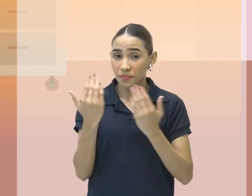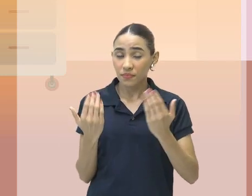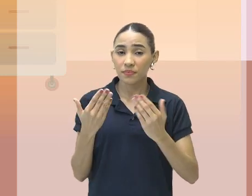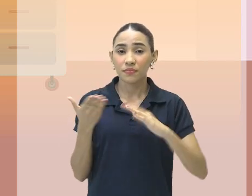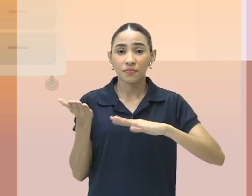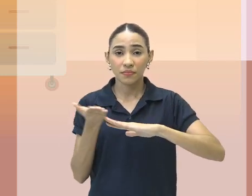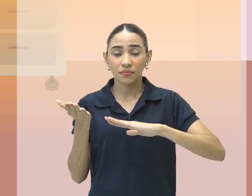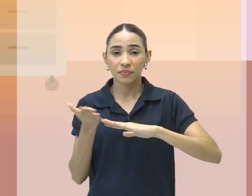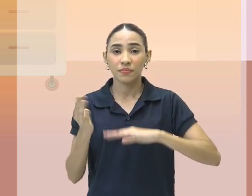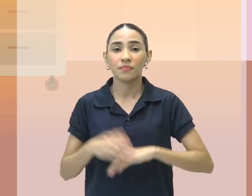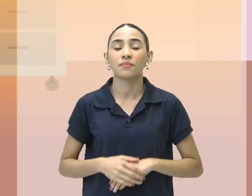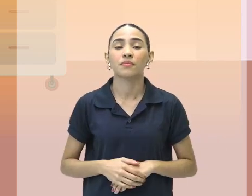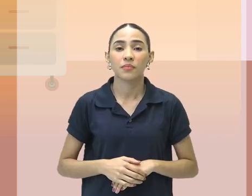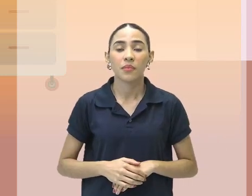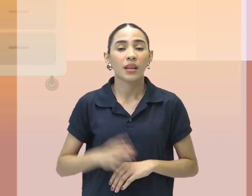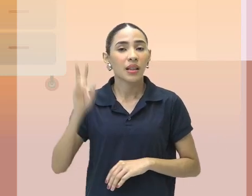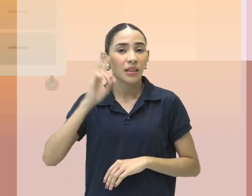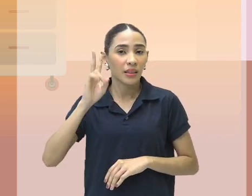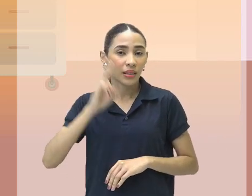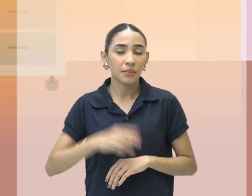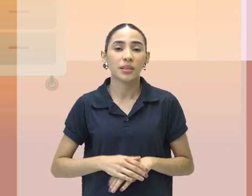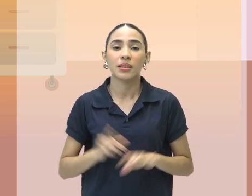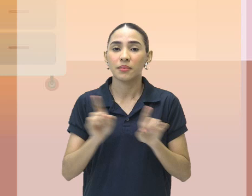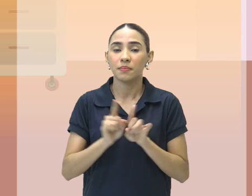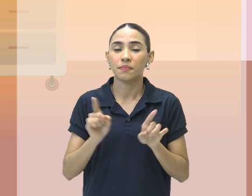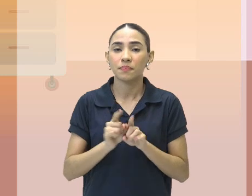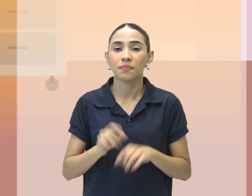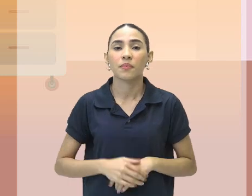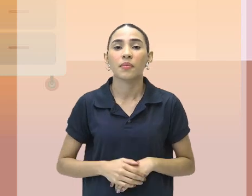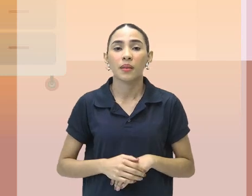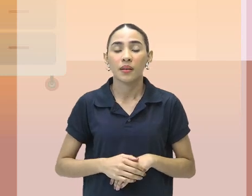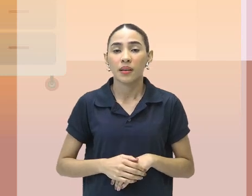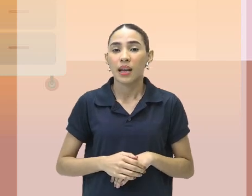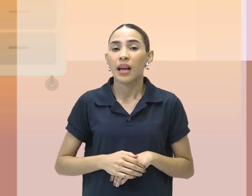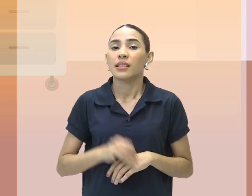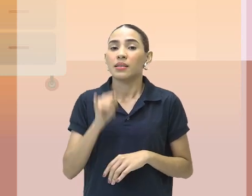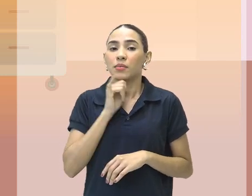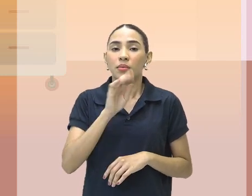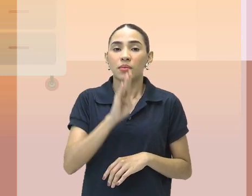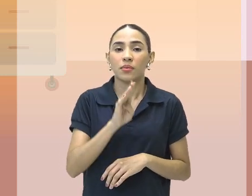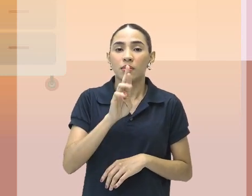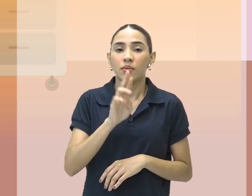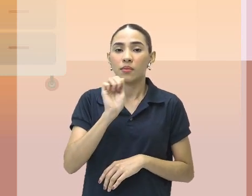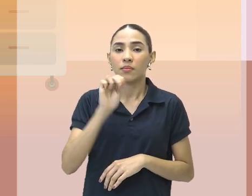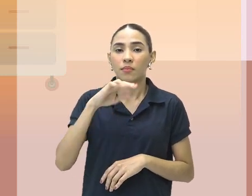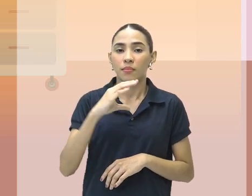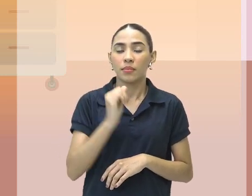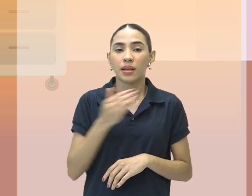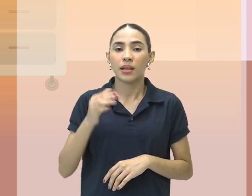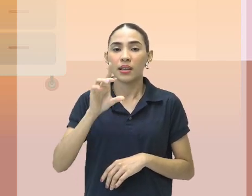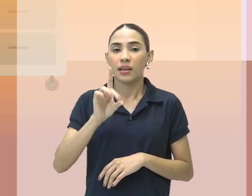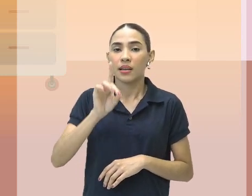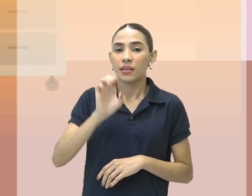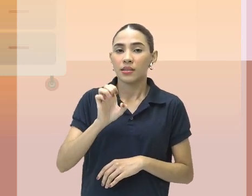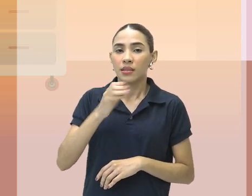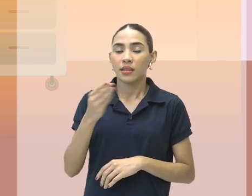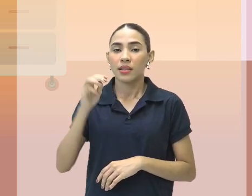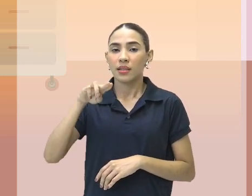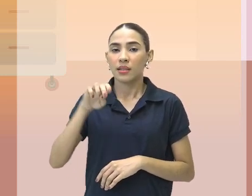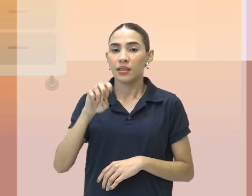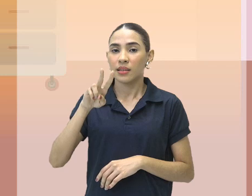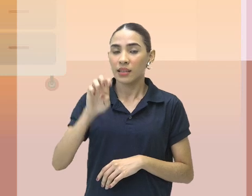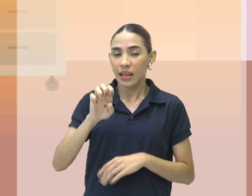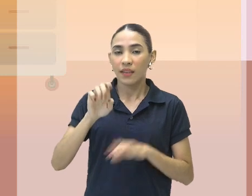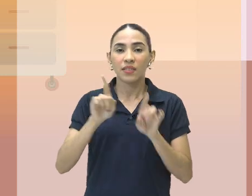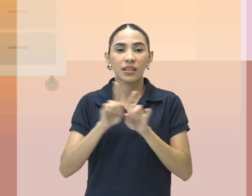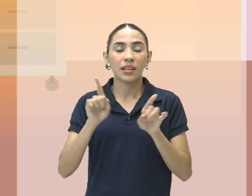mais, né, antigos, lembram lá dos contos da Branca de Neve, né, e os Sete Anões, da Chapeuzinho Vermelho, que eles vêm